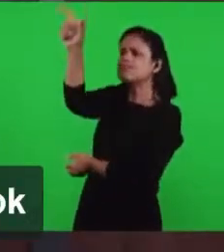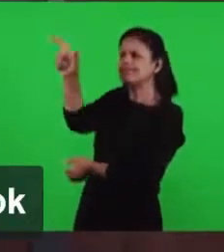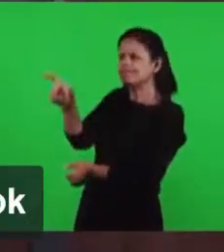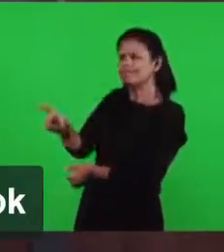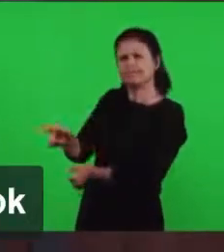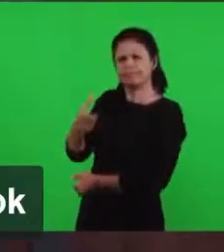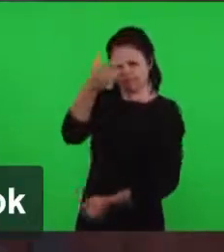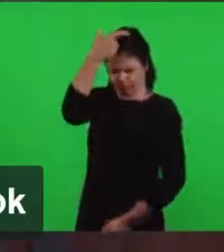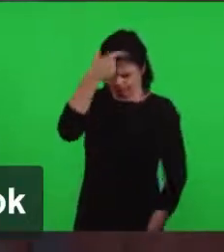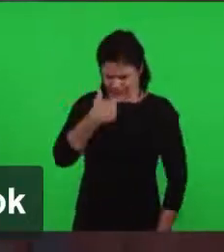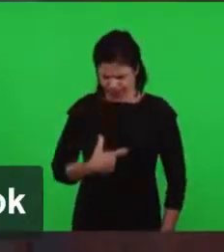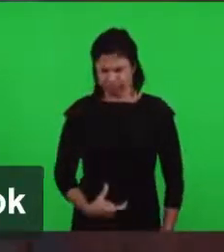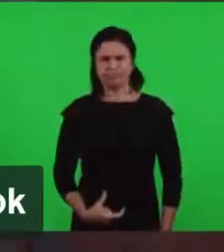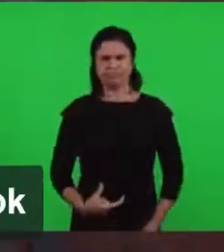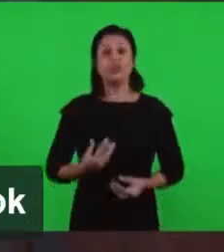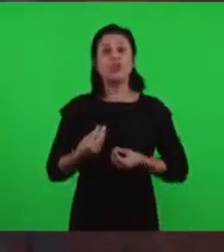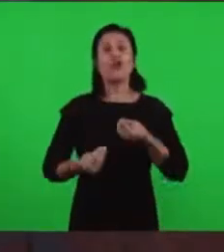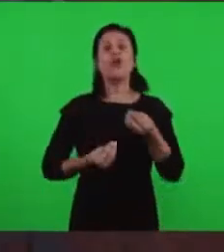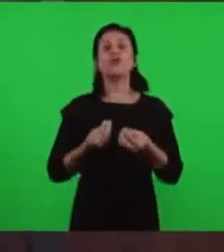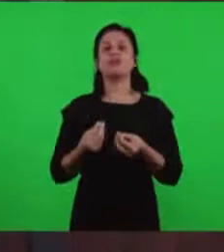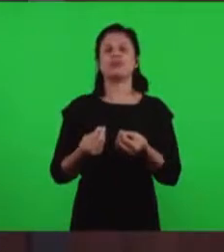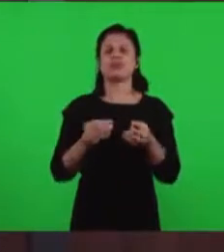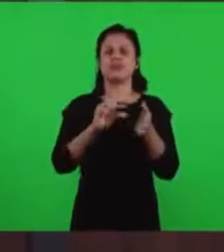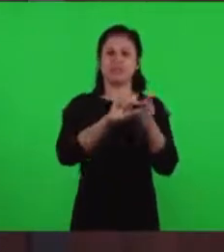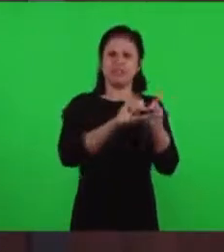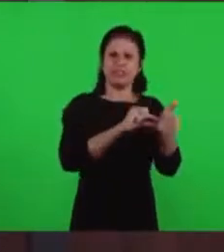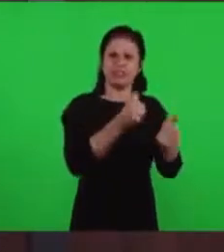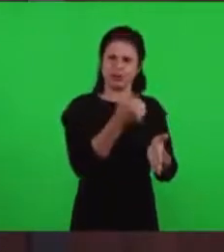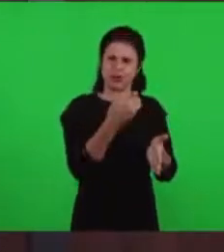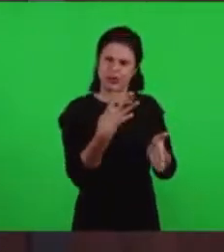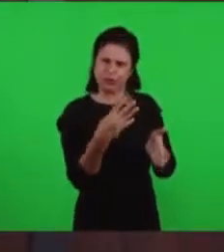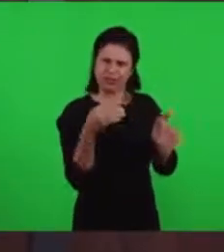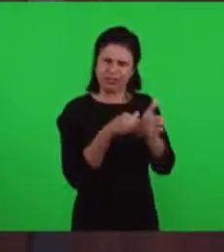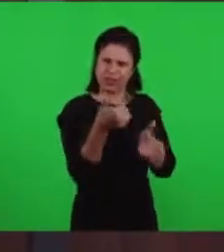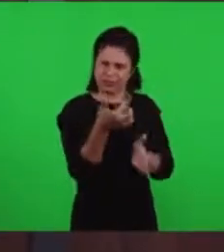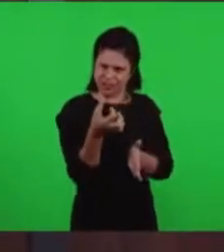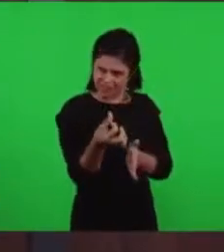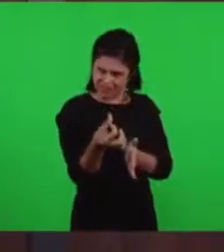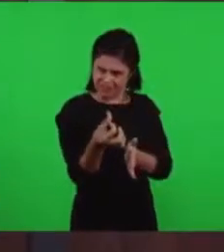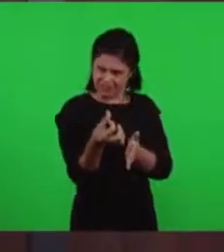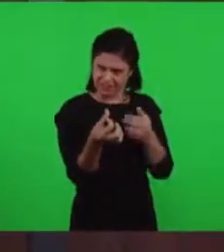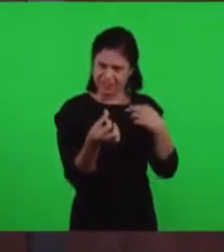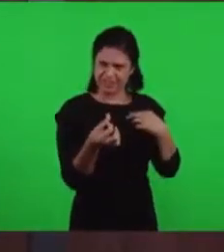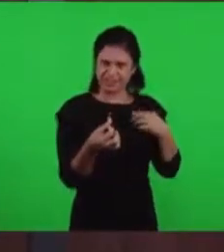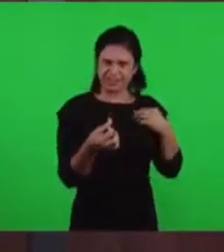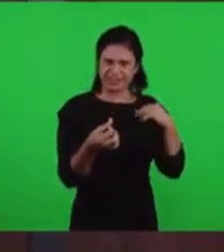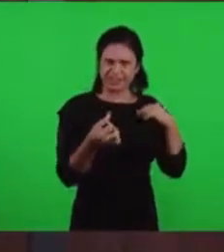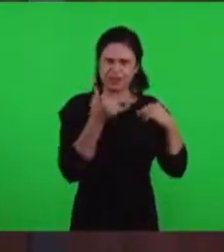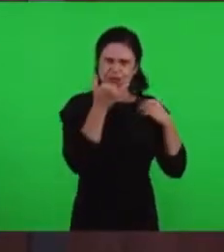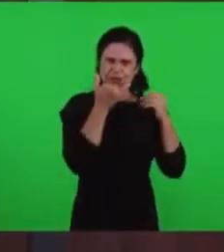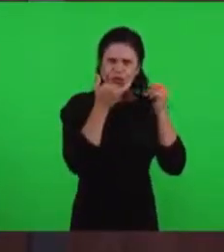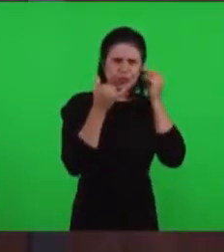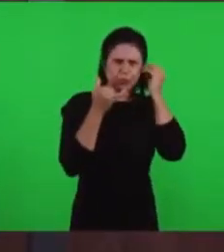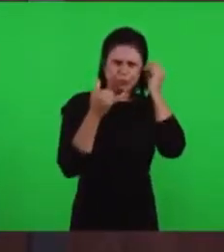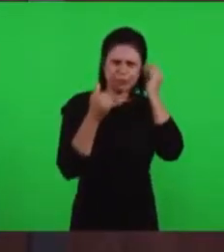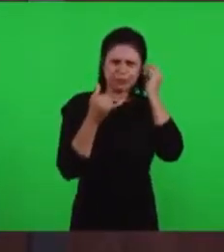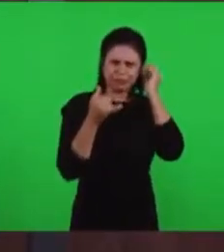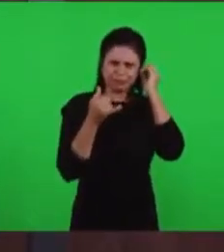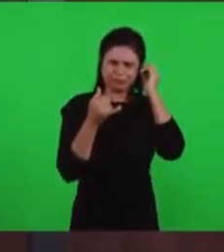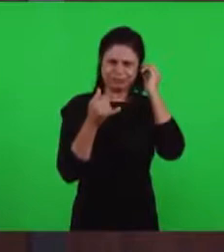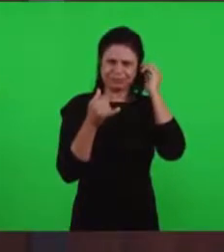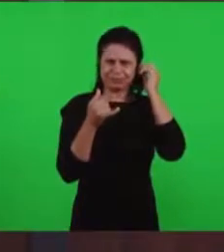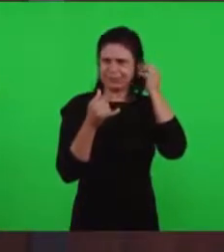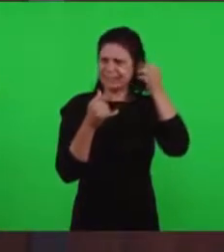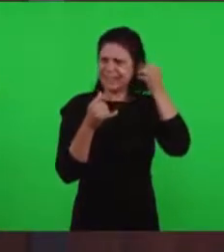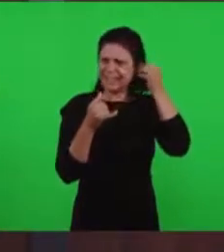14 a 16 do livro de apocalipse capítulo naturalmente aqui a citação do texto nós fizemos aqui para os